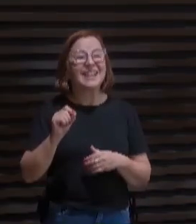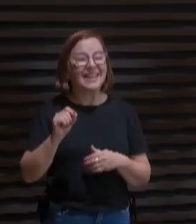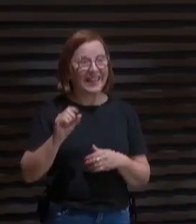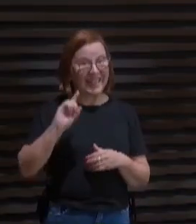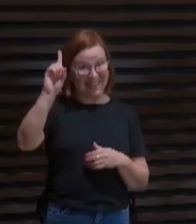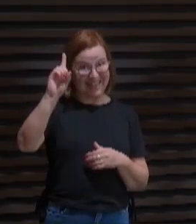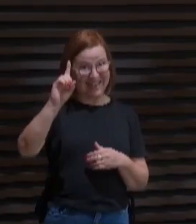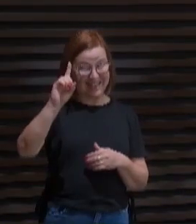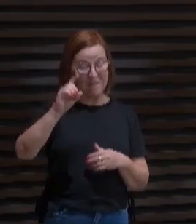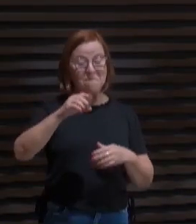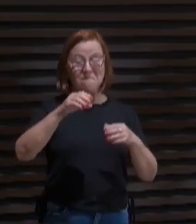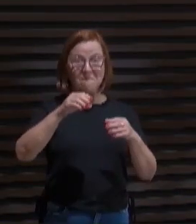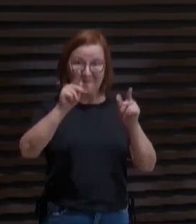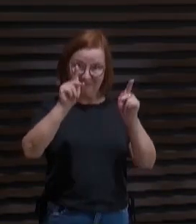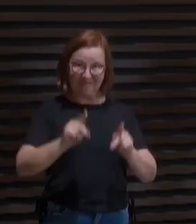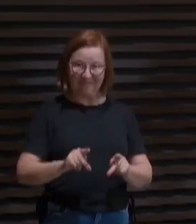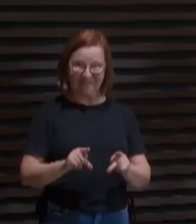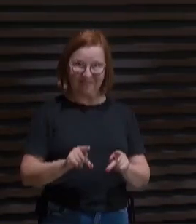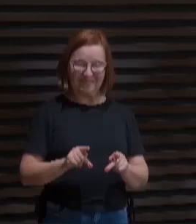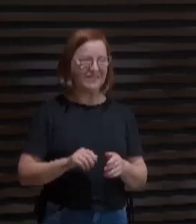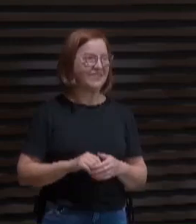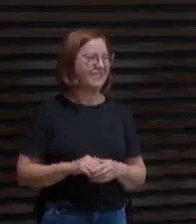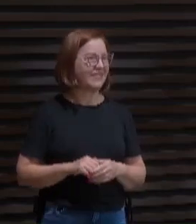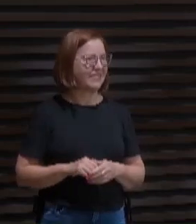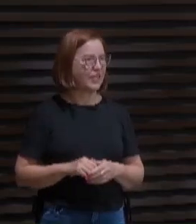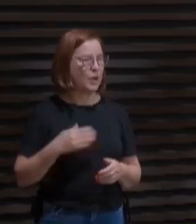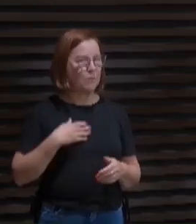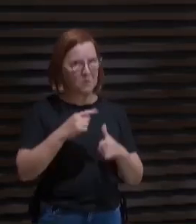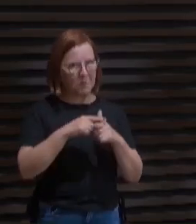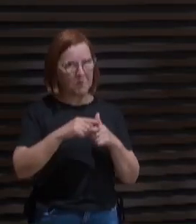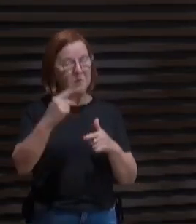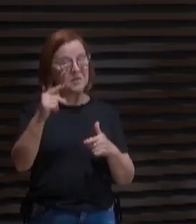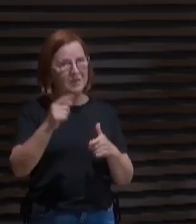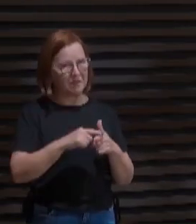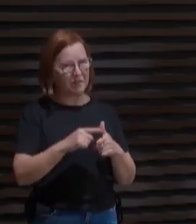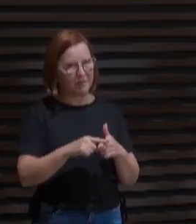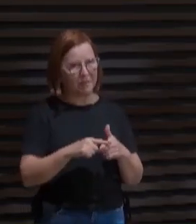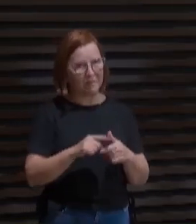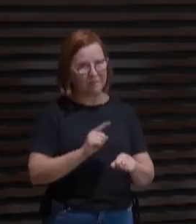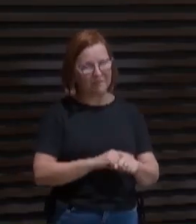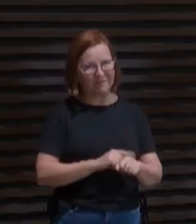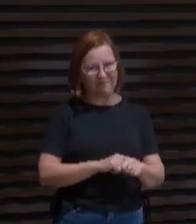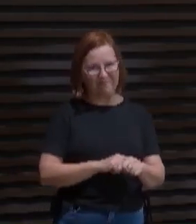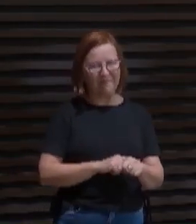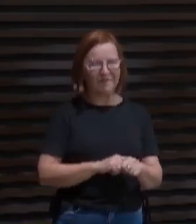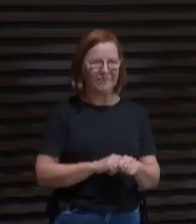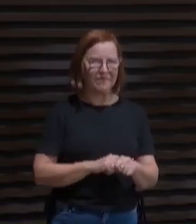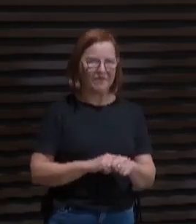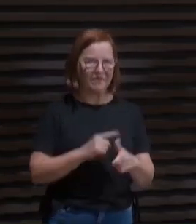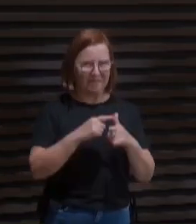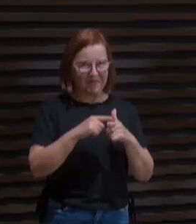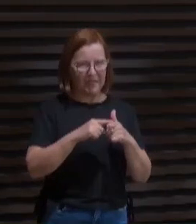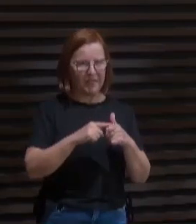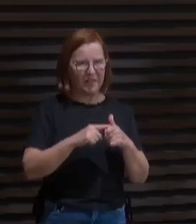bem presente. O meu problema e o seu problema é que na hora da tribulação, a gente acha que